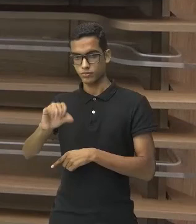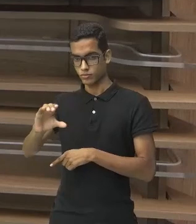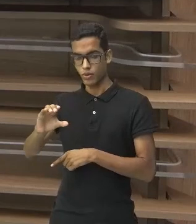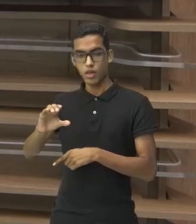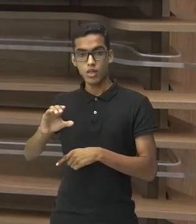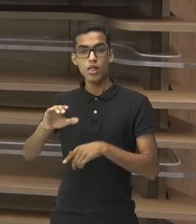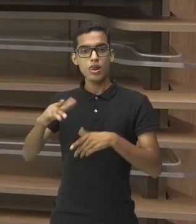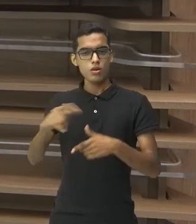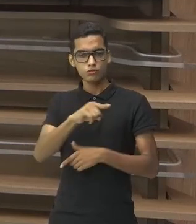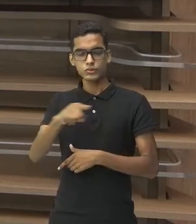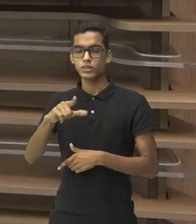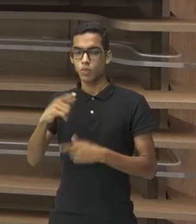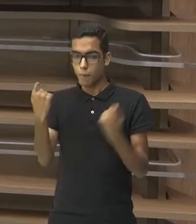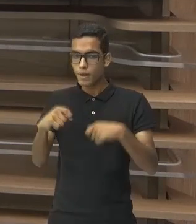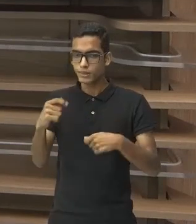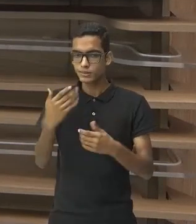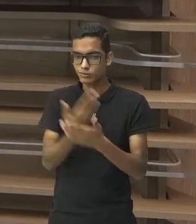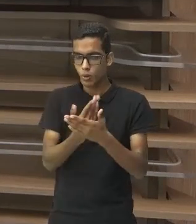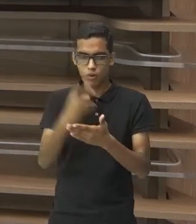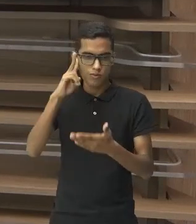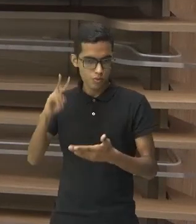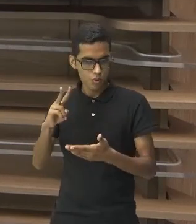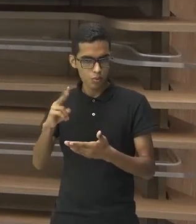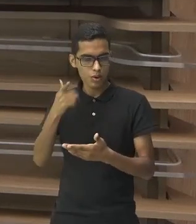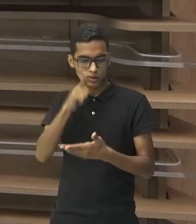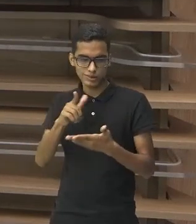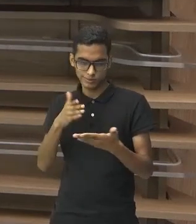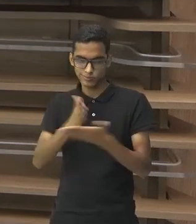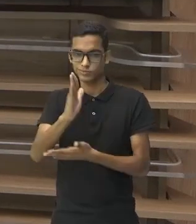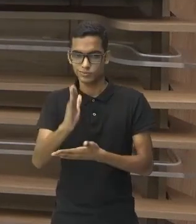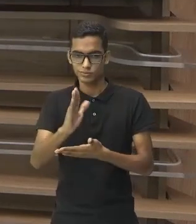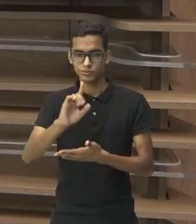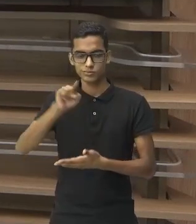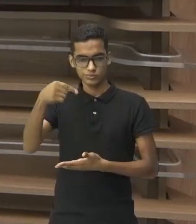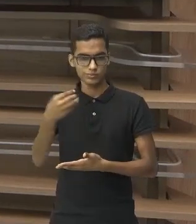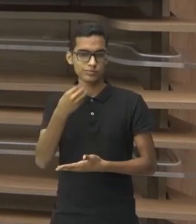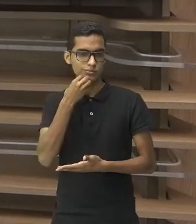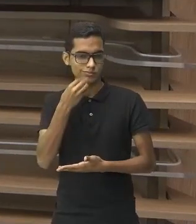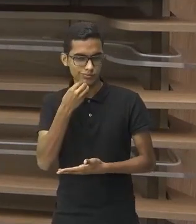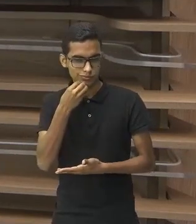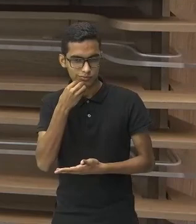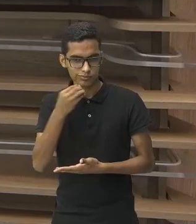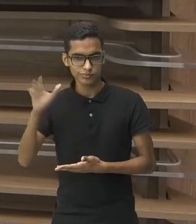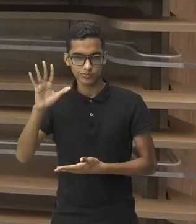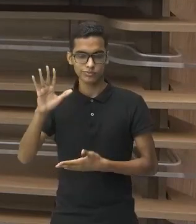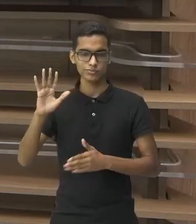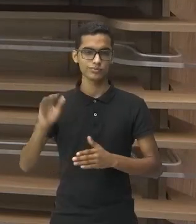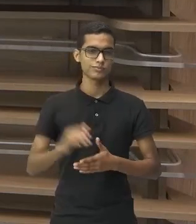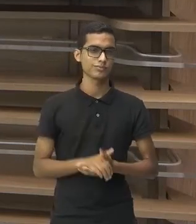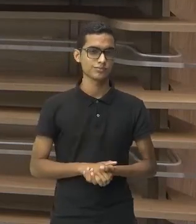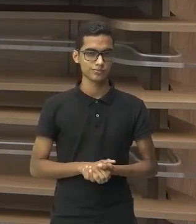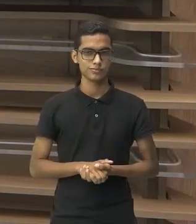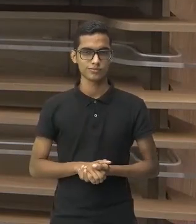para passar nesses certames, ok, gente? Até a próxima e fiquem na paz.